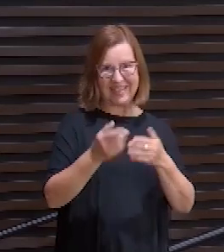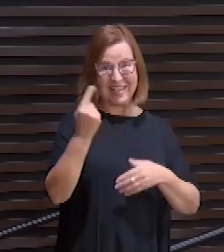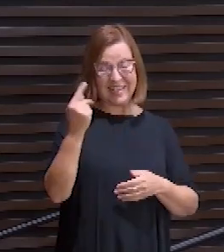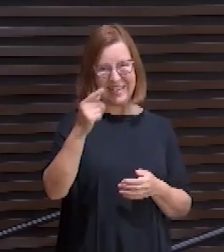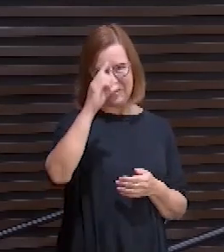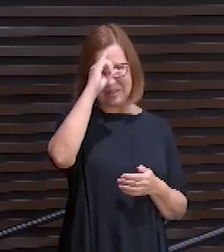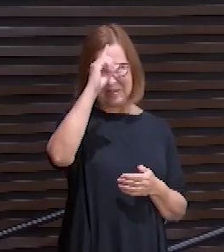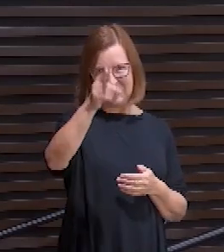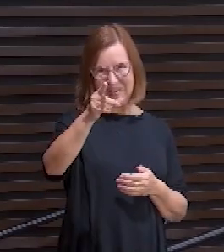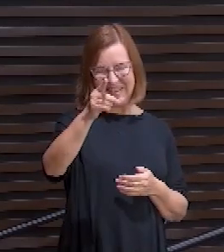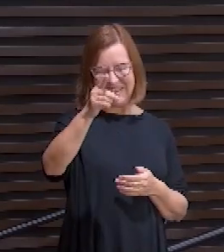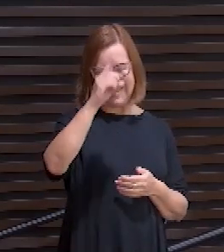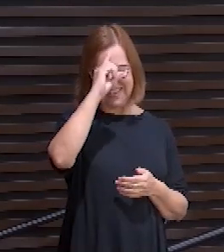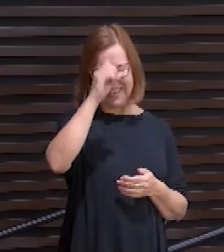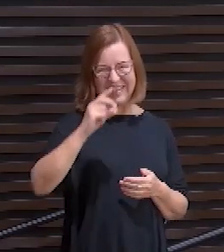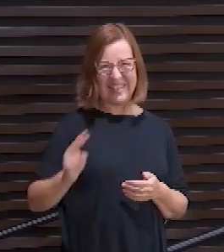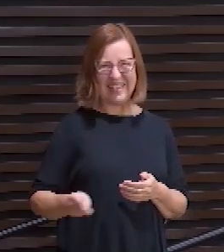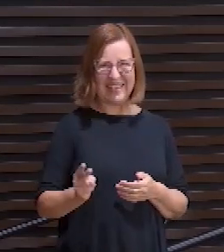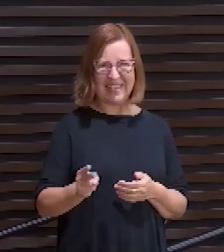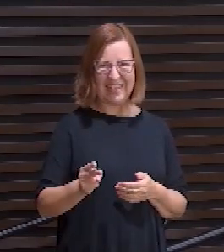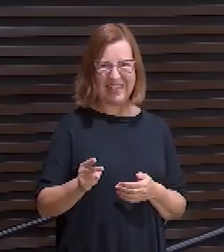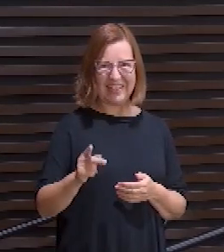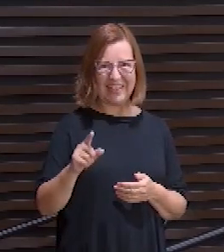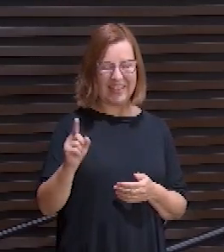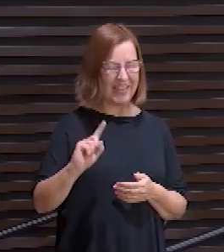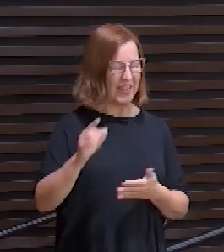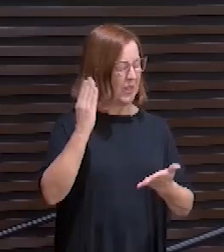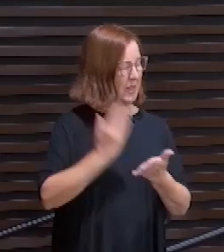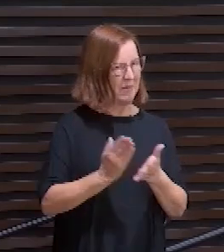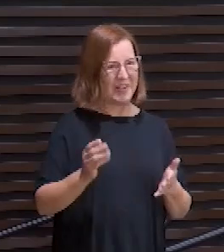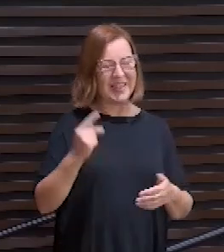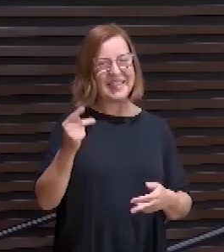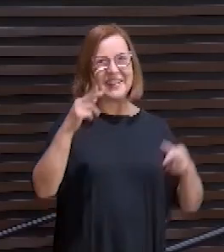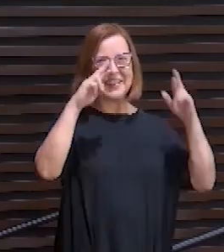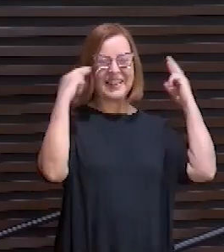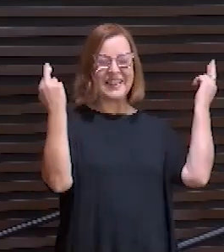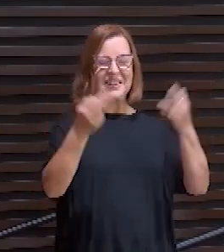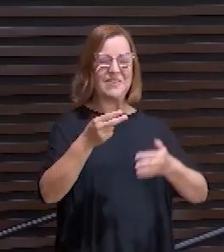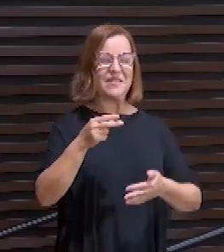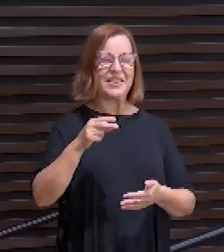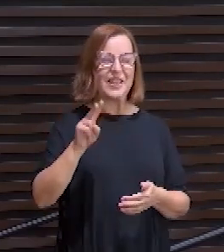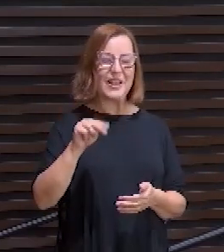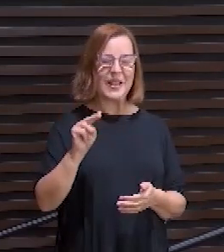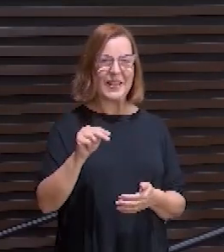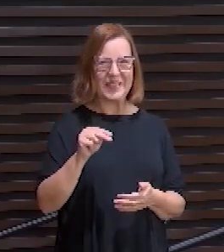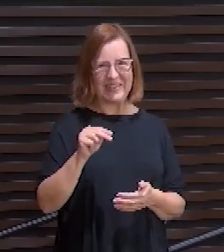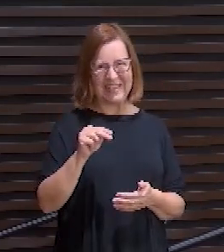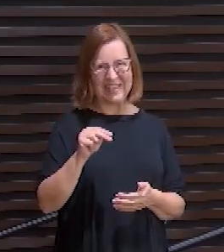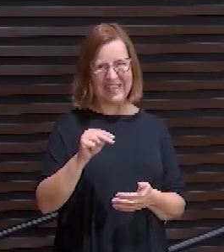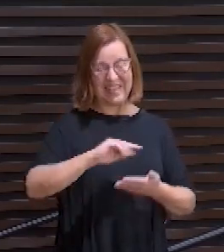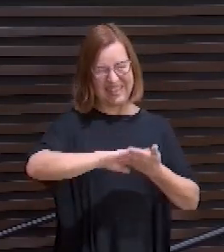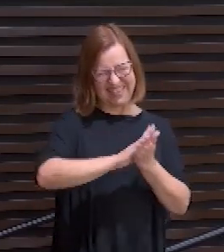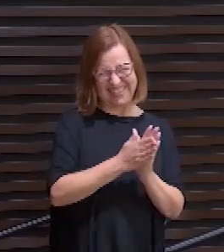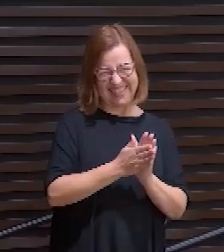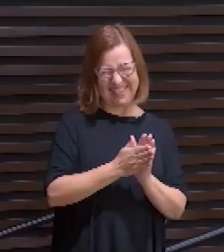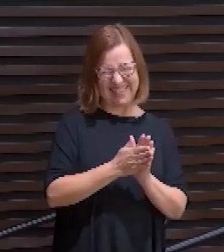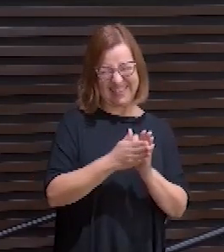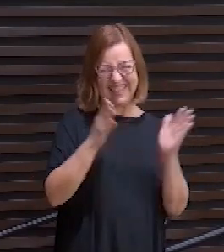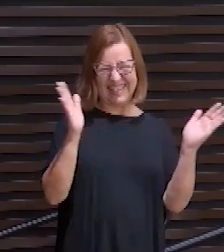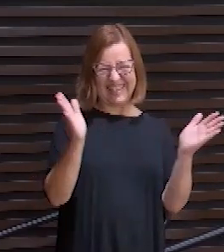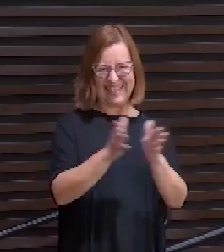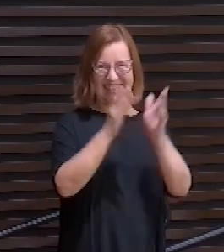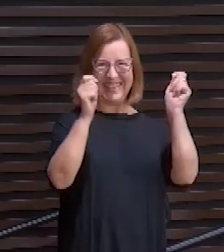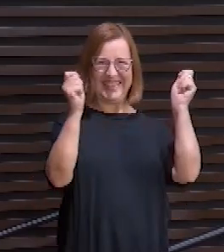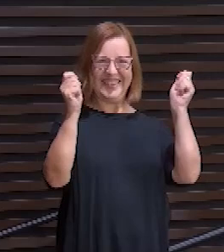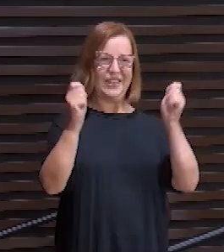domínio é domínio eterno, que não passará, e o seu reino jamais será destruído.